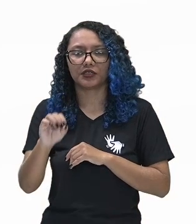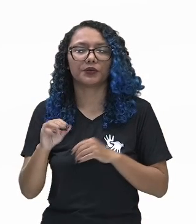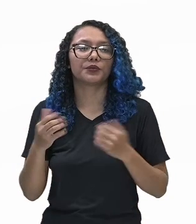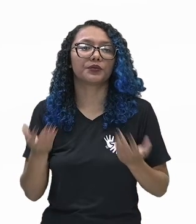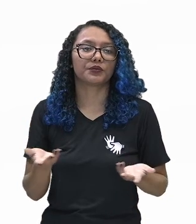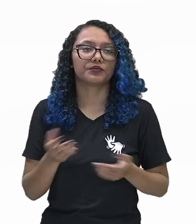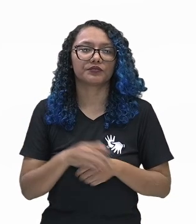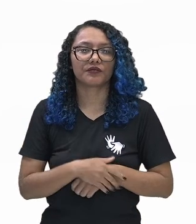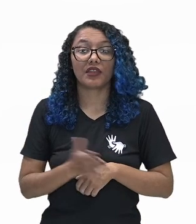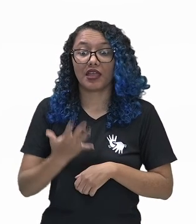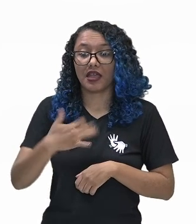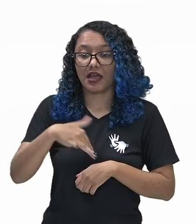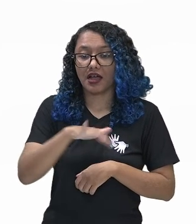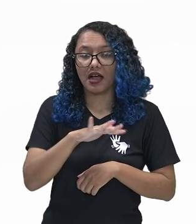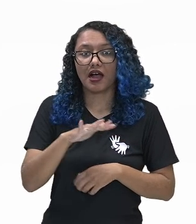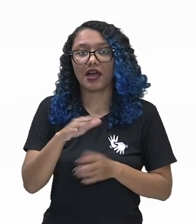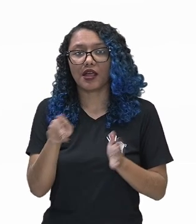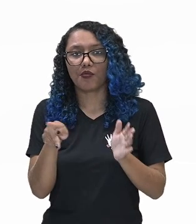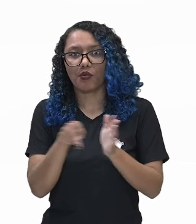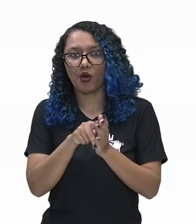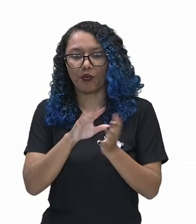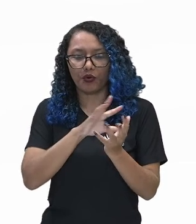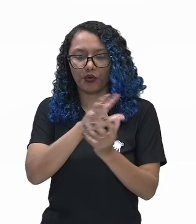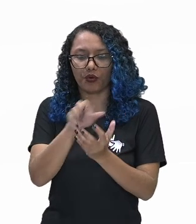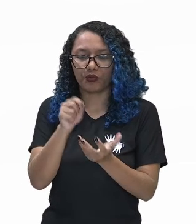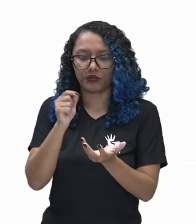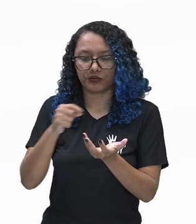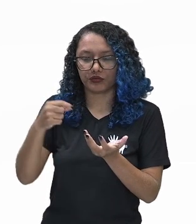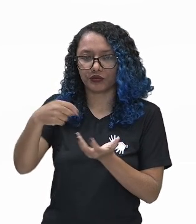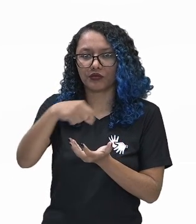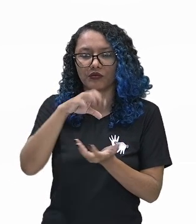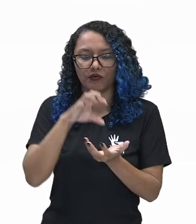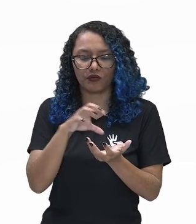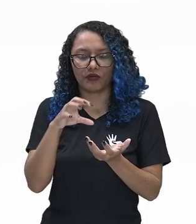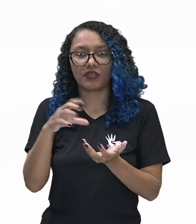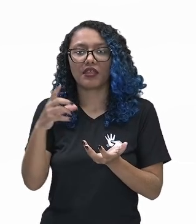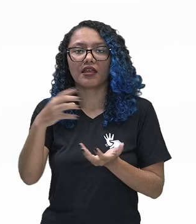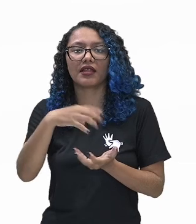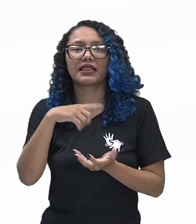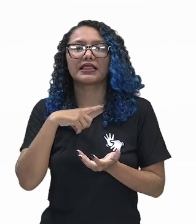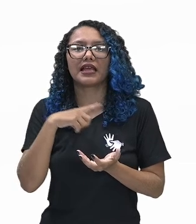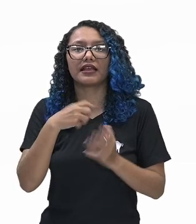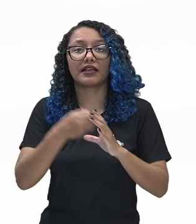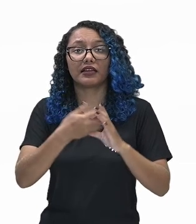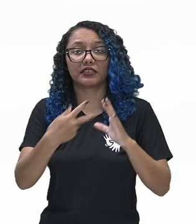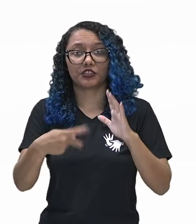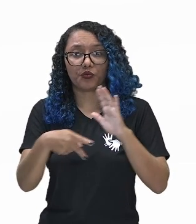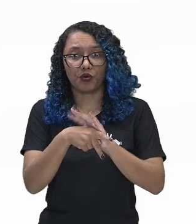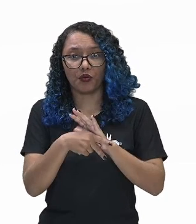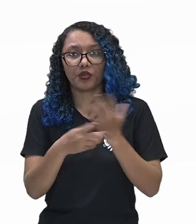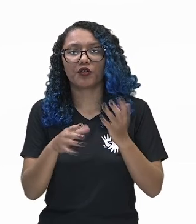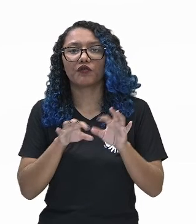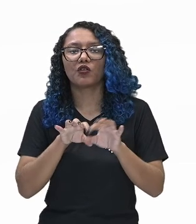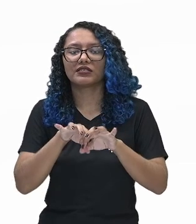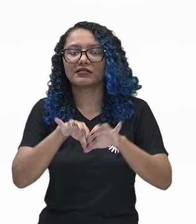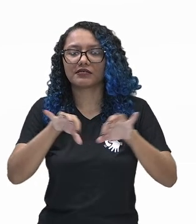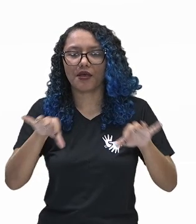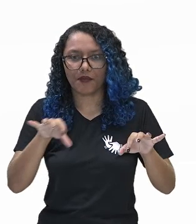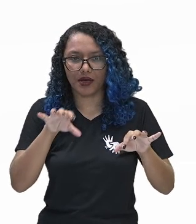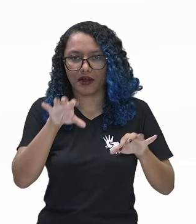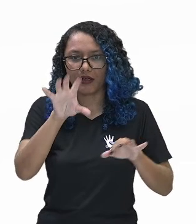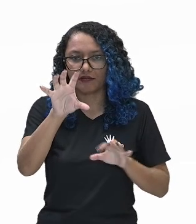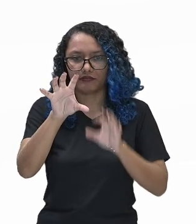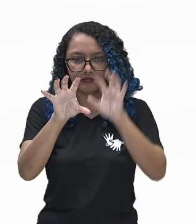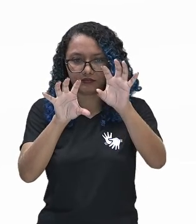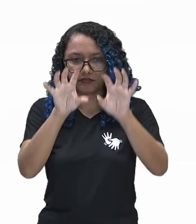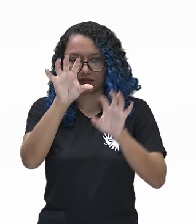da superfície terrestre que apresenta características próprias, que eu vou regionalizar, certo? Então, cada